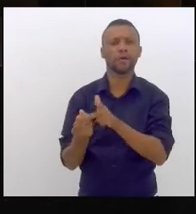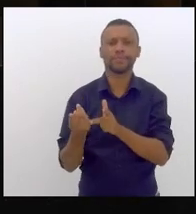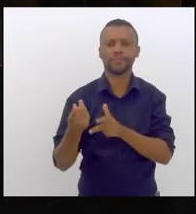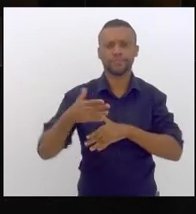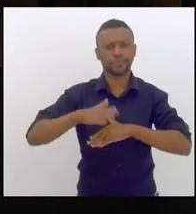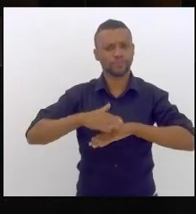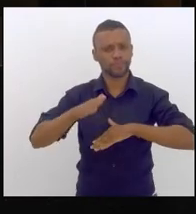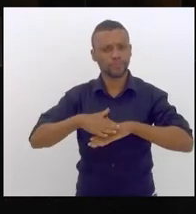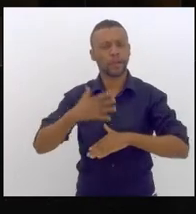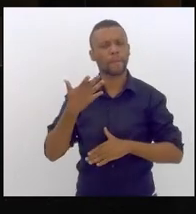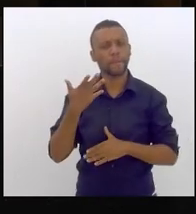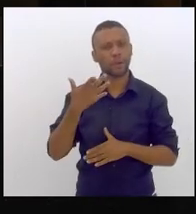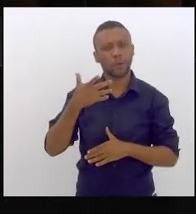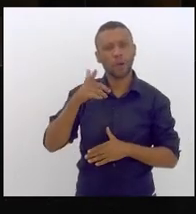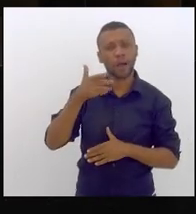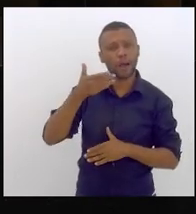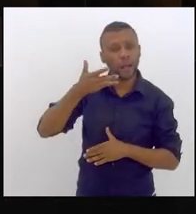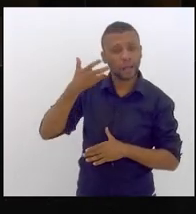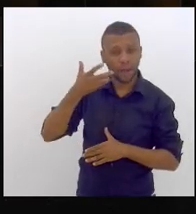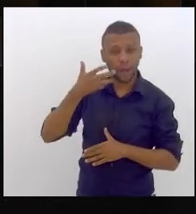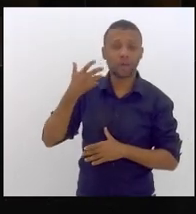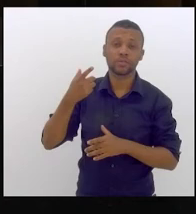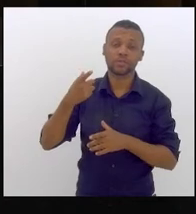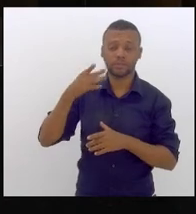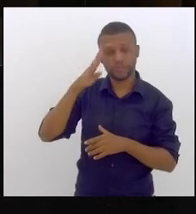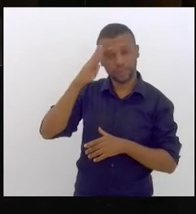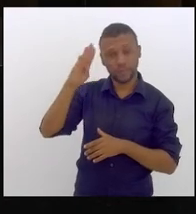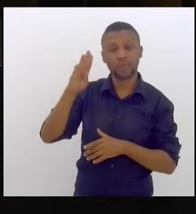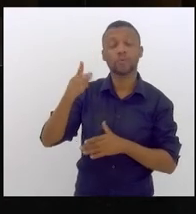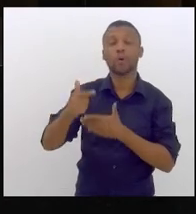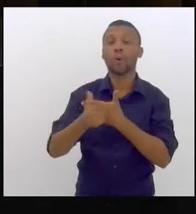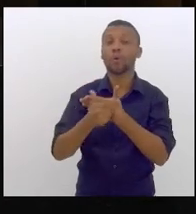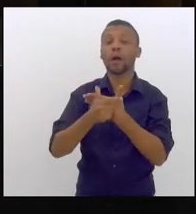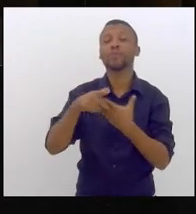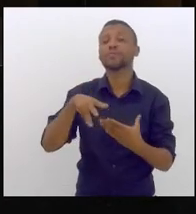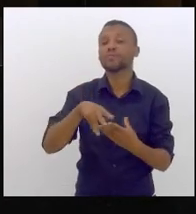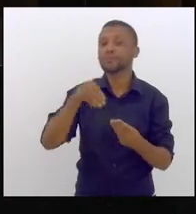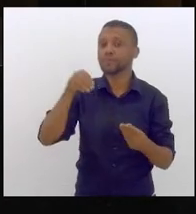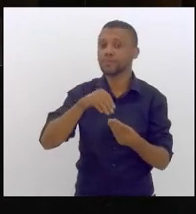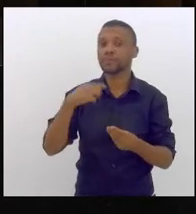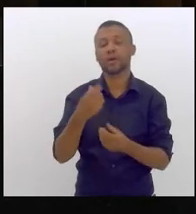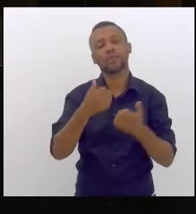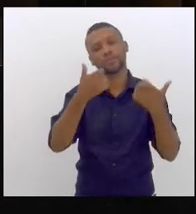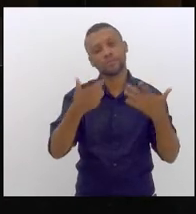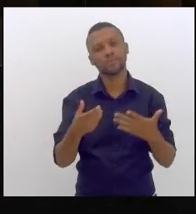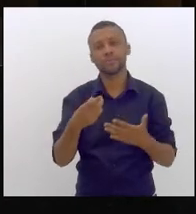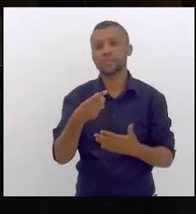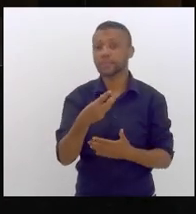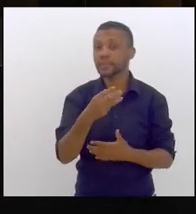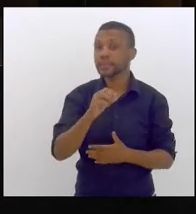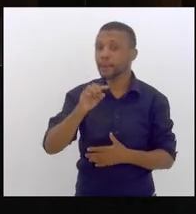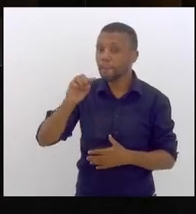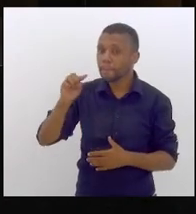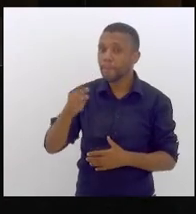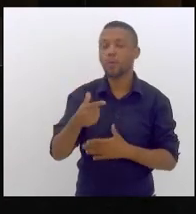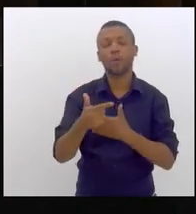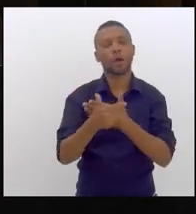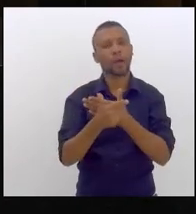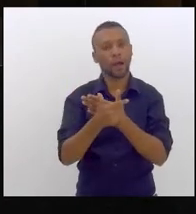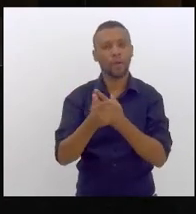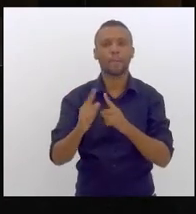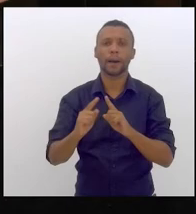Castro, em especial com os cargos fantasmas, que a gente fala aí na monta de 30 mil cargos, mas pode chegar